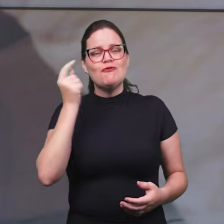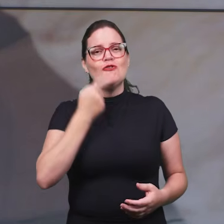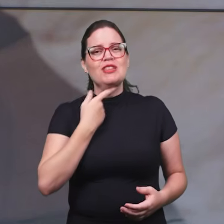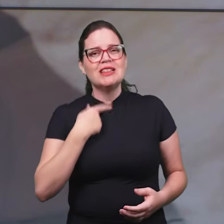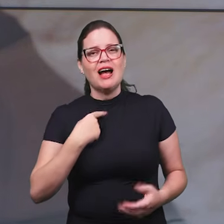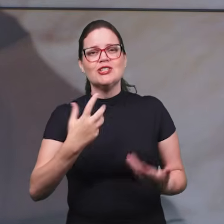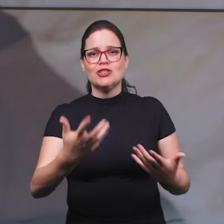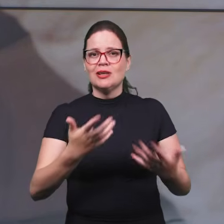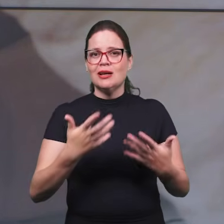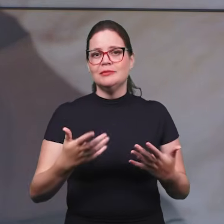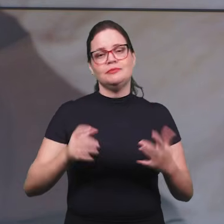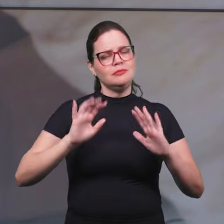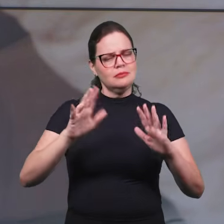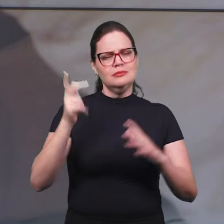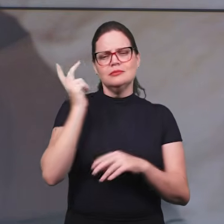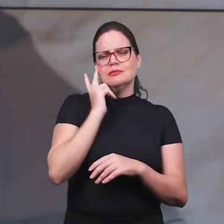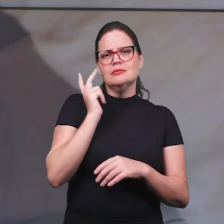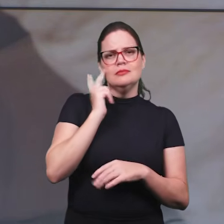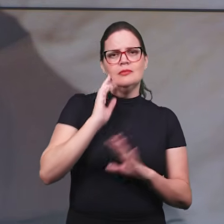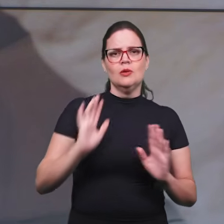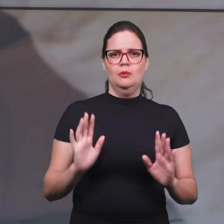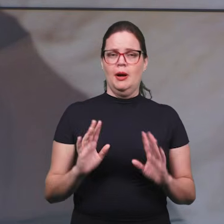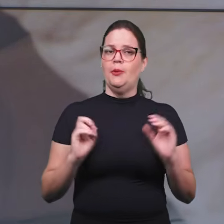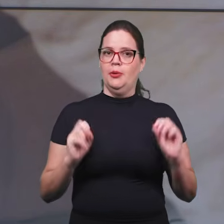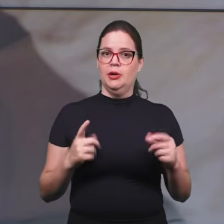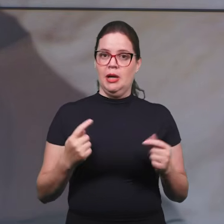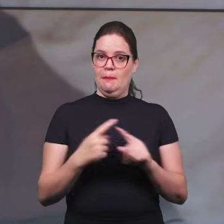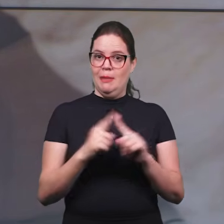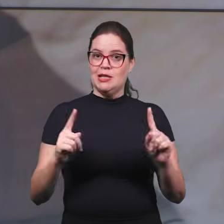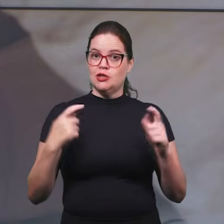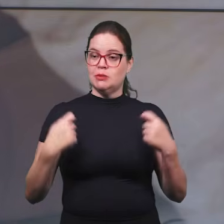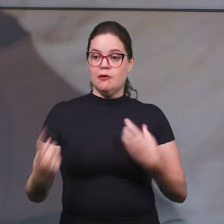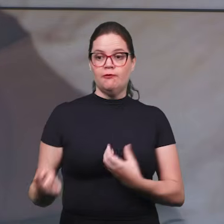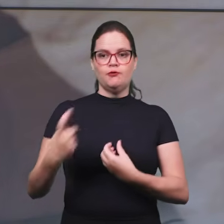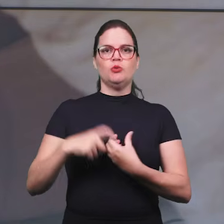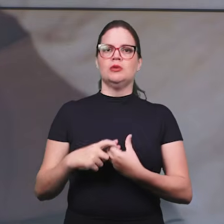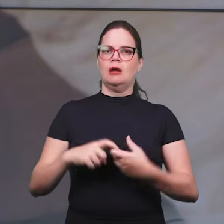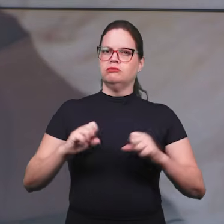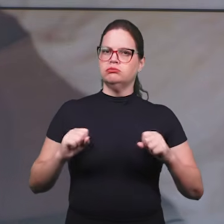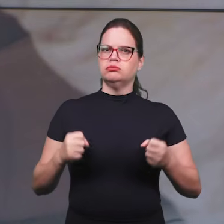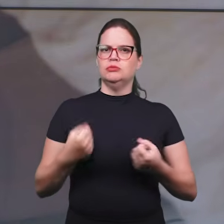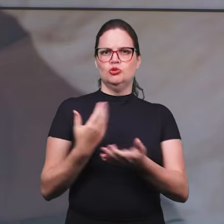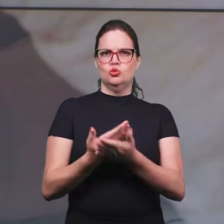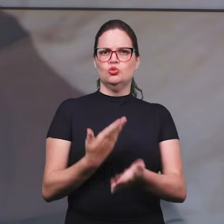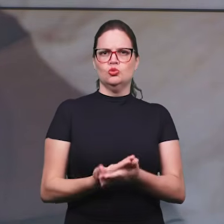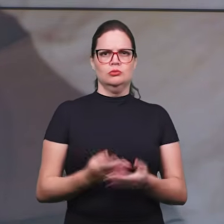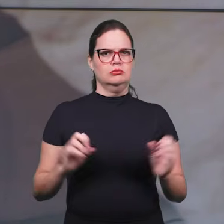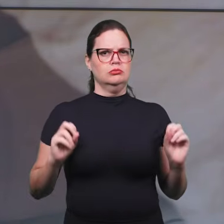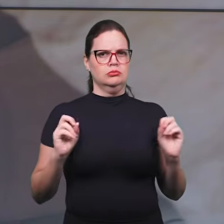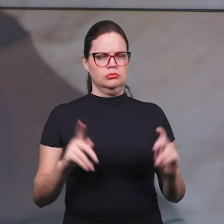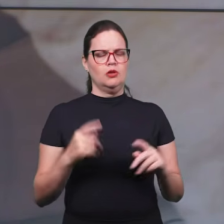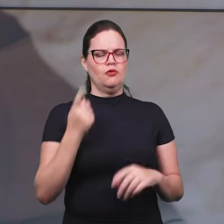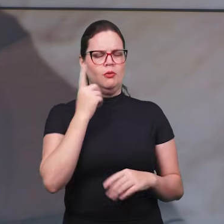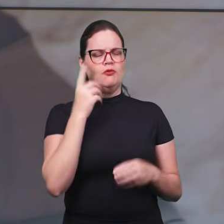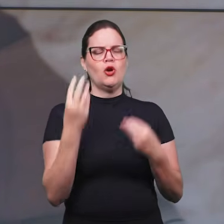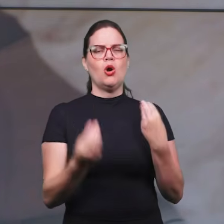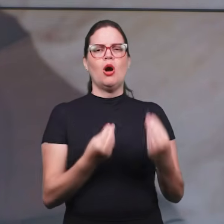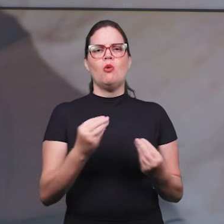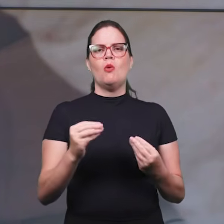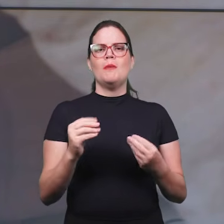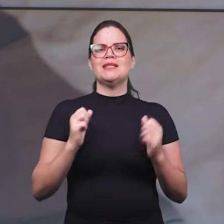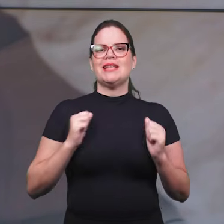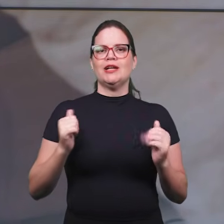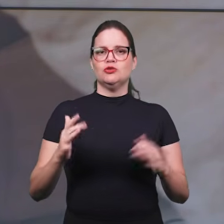ter momentos de desânimo e até fazer interrupções, mas nós temos que voltar a estudar. E nós vamos ver ações